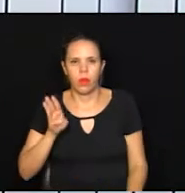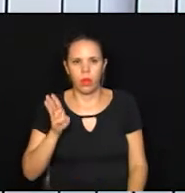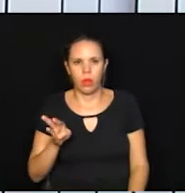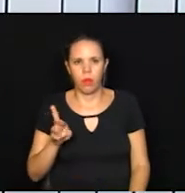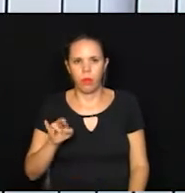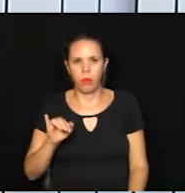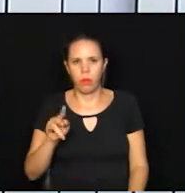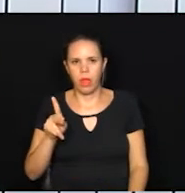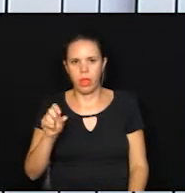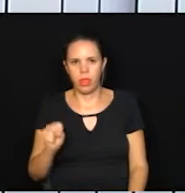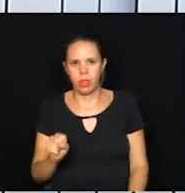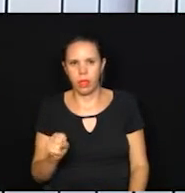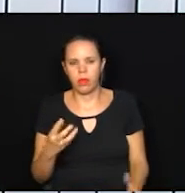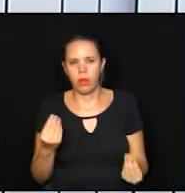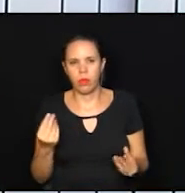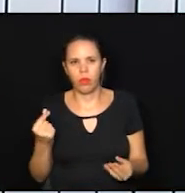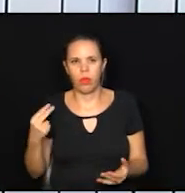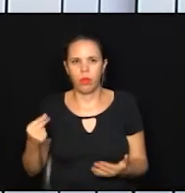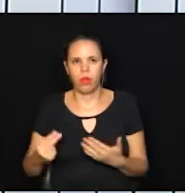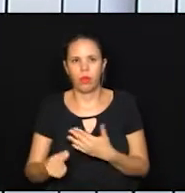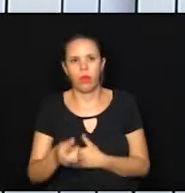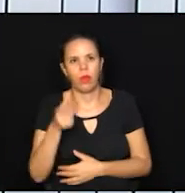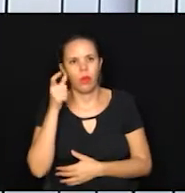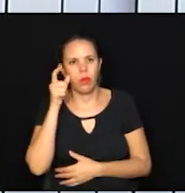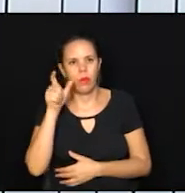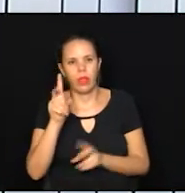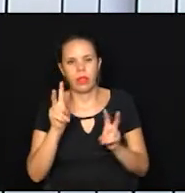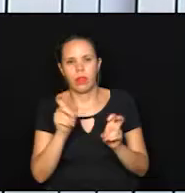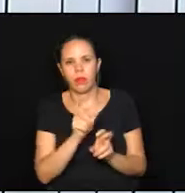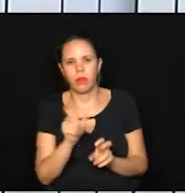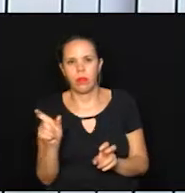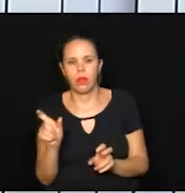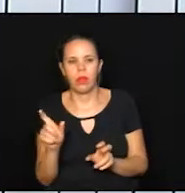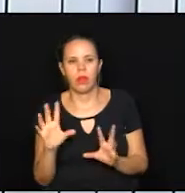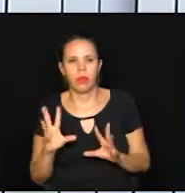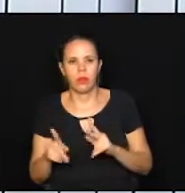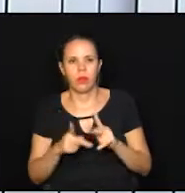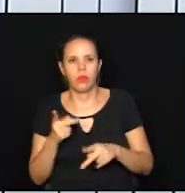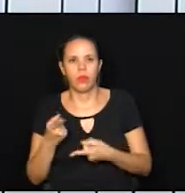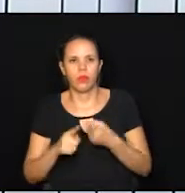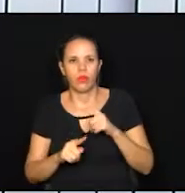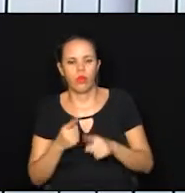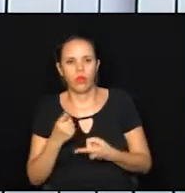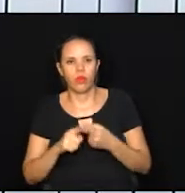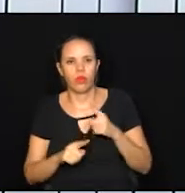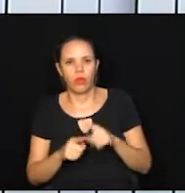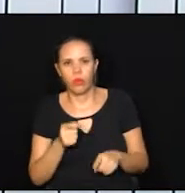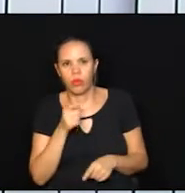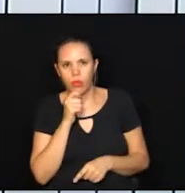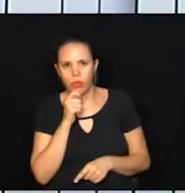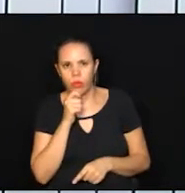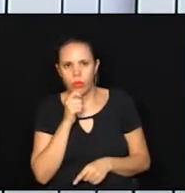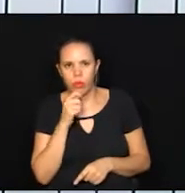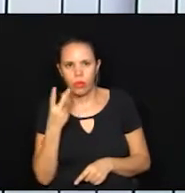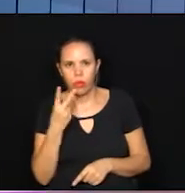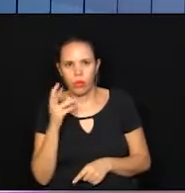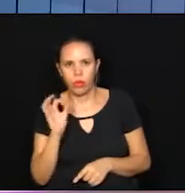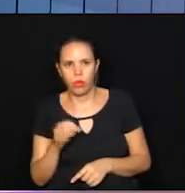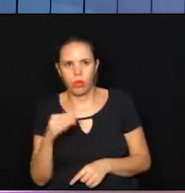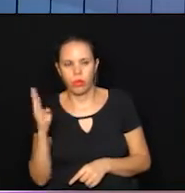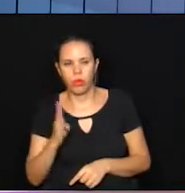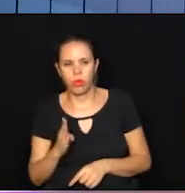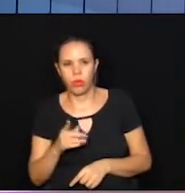confesso a você que fazia muito tempo que eu não ouvia este termo, Guilherme. Todos os acordos, eles ainda estão valendo? O